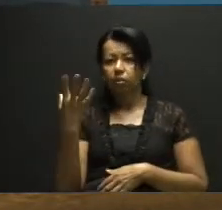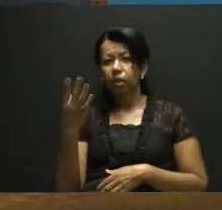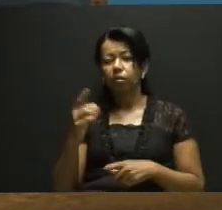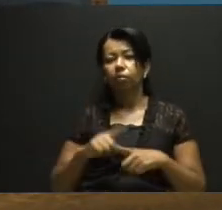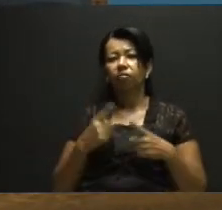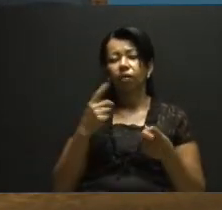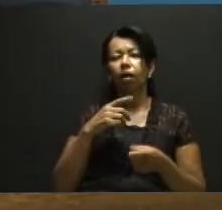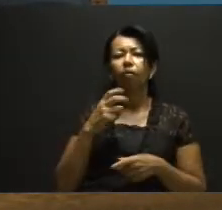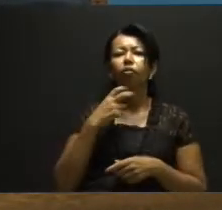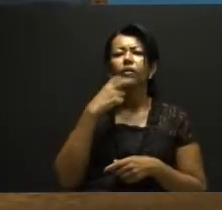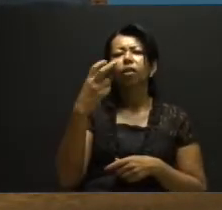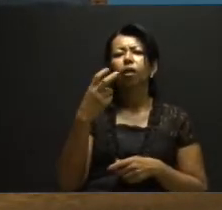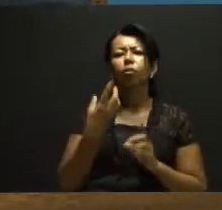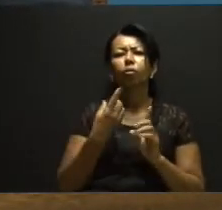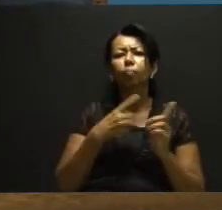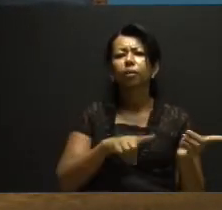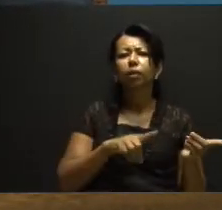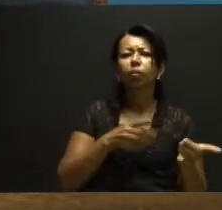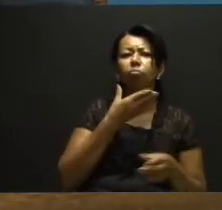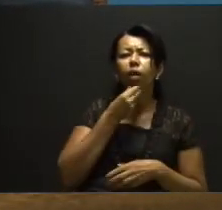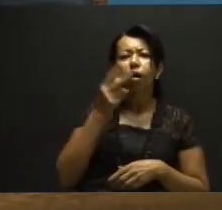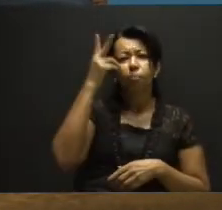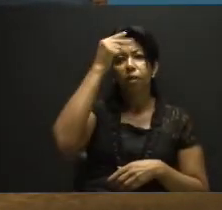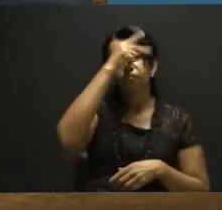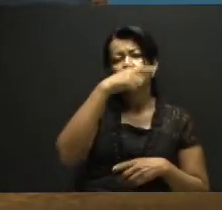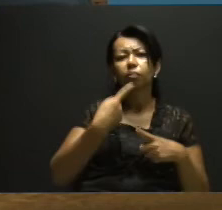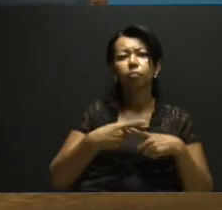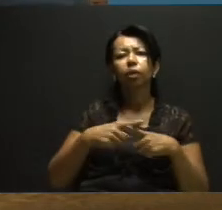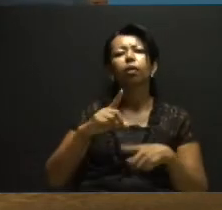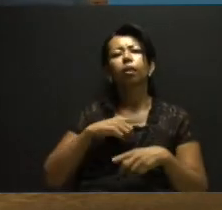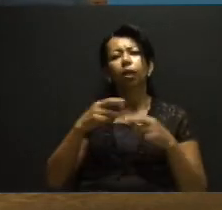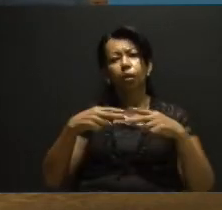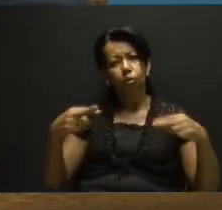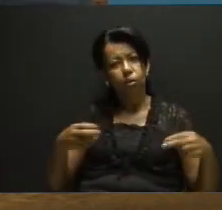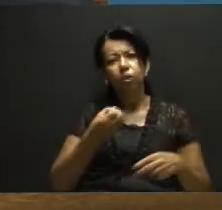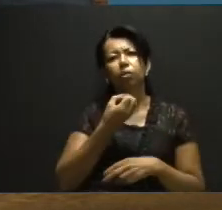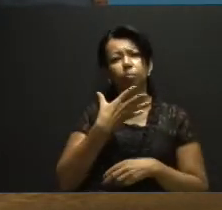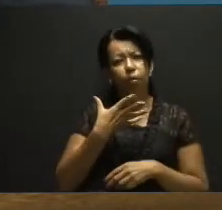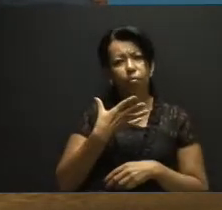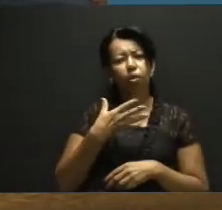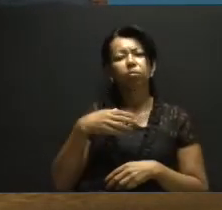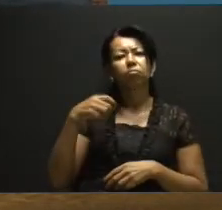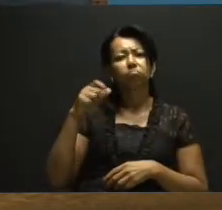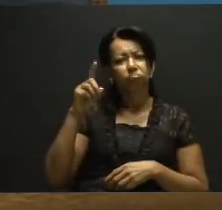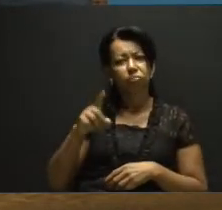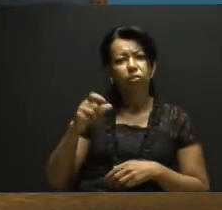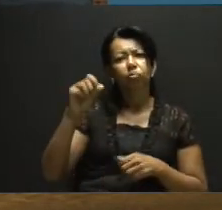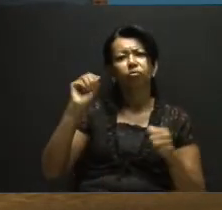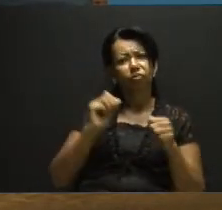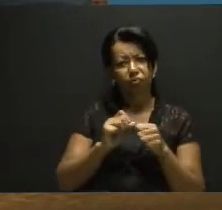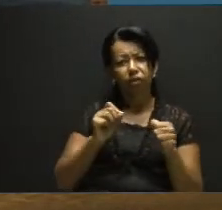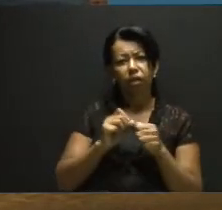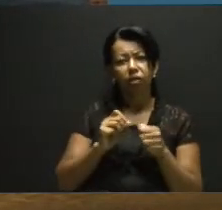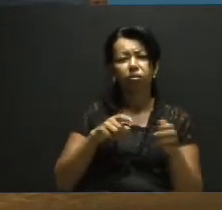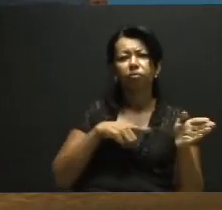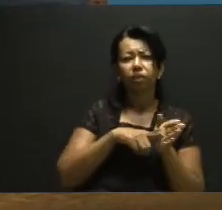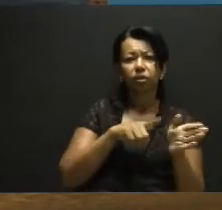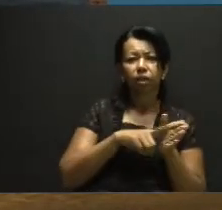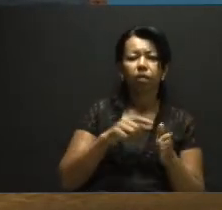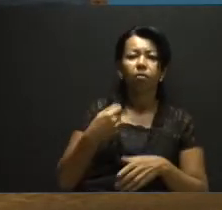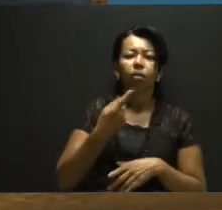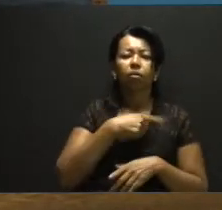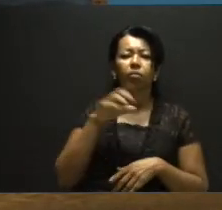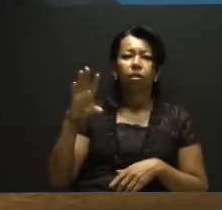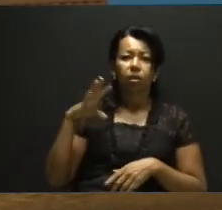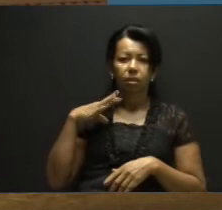você oposição ao prefeito porque tem coisas boas que estão sendo feitas coisas têm que ser investigada agora nossa cidade